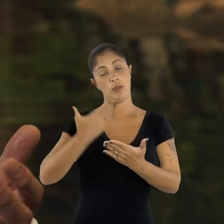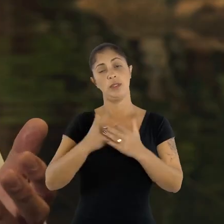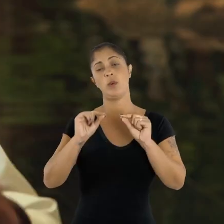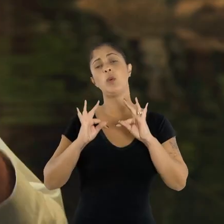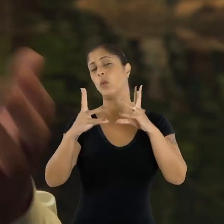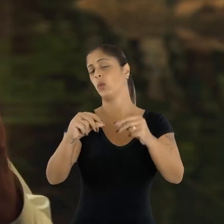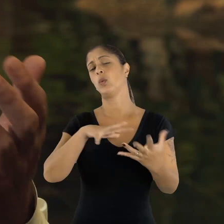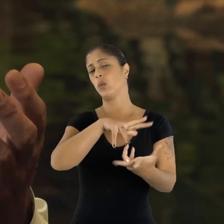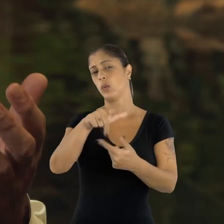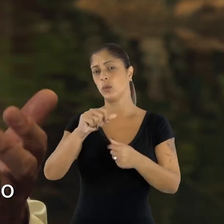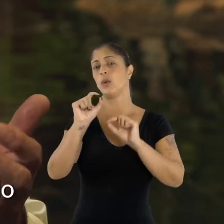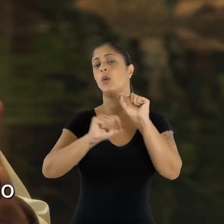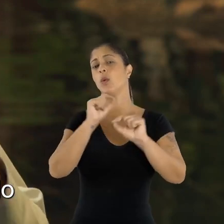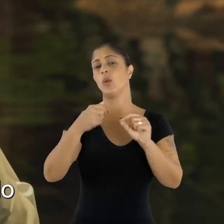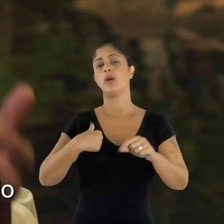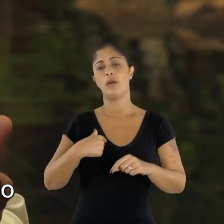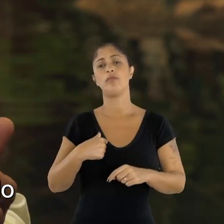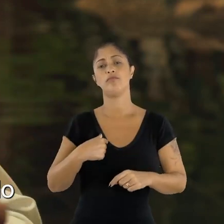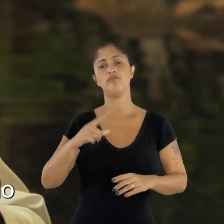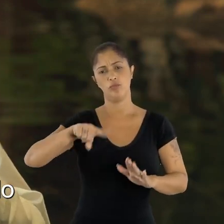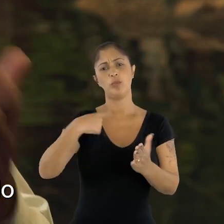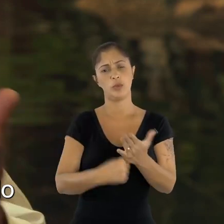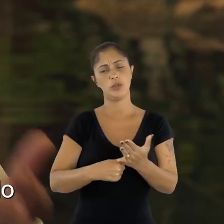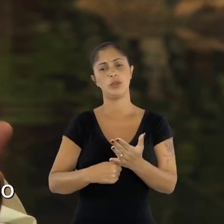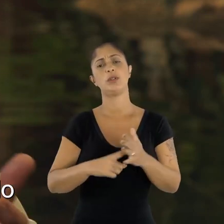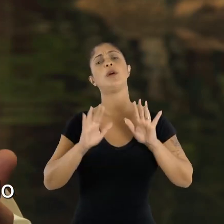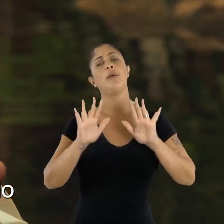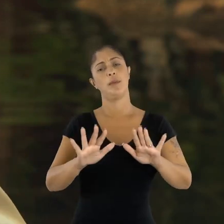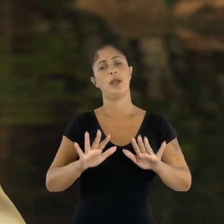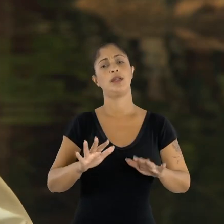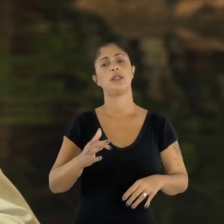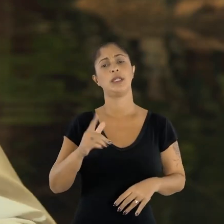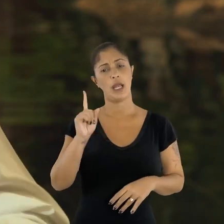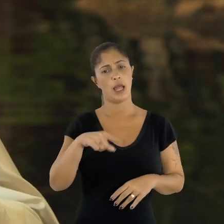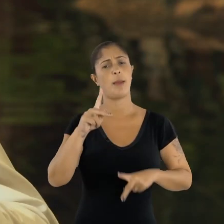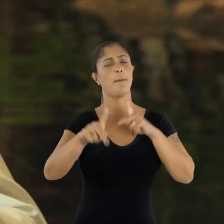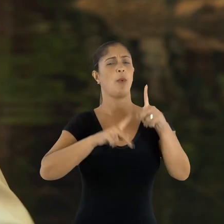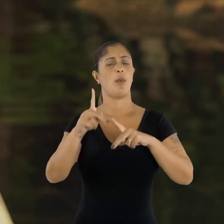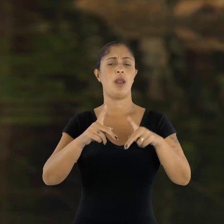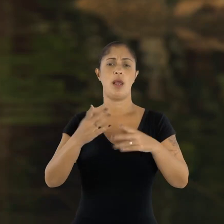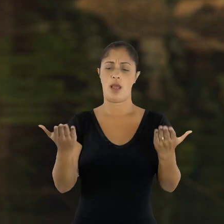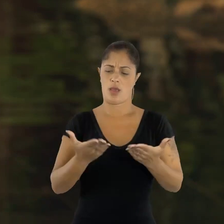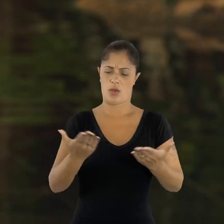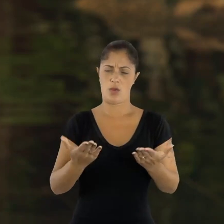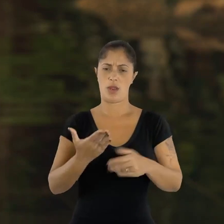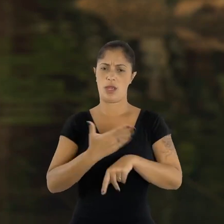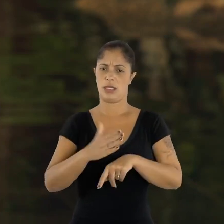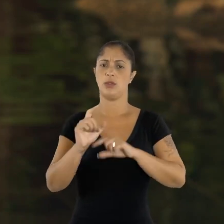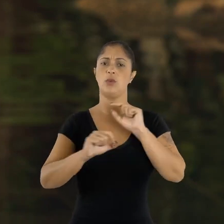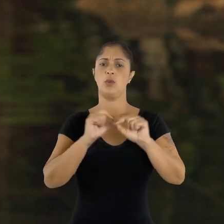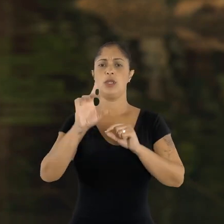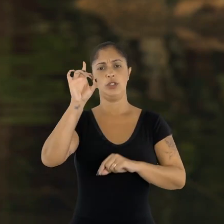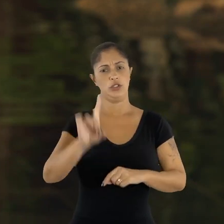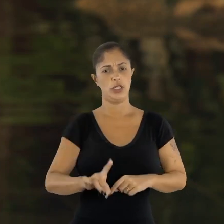momento que creio todo mundo ficou comprometido e, sobretudo, ficou convencido do quanto podia contribuir a educação popular